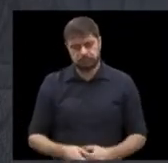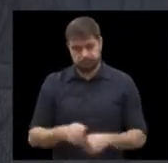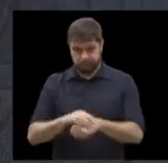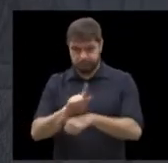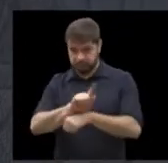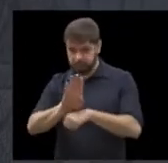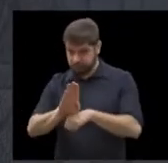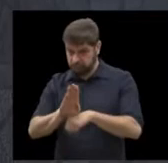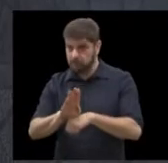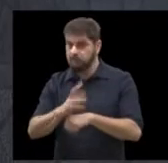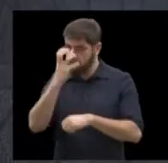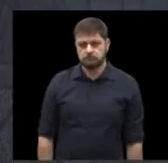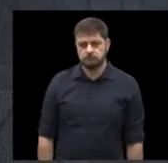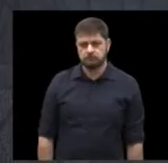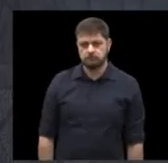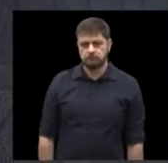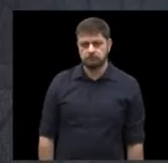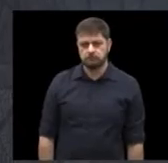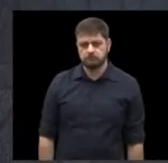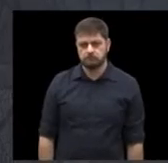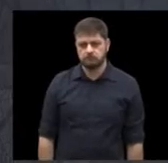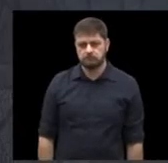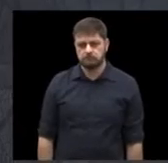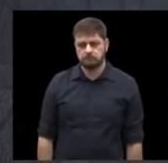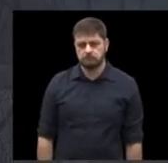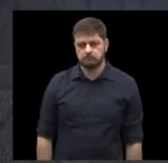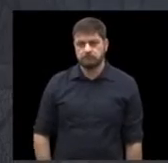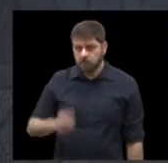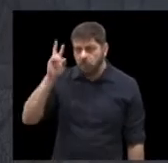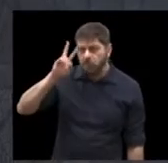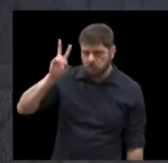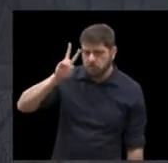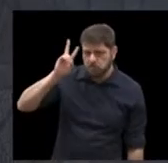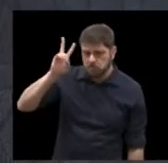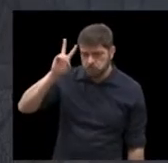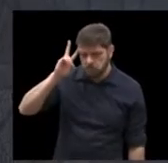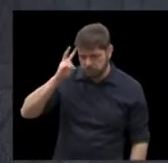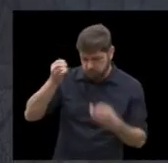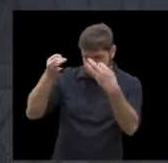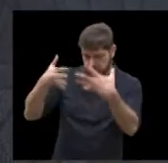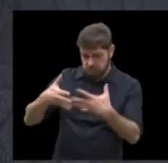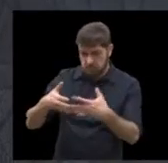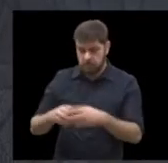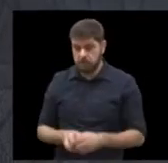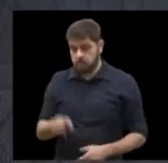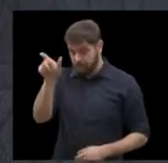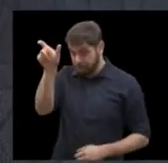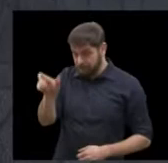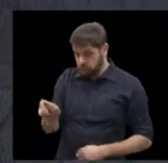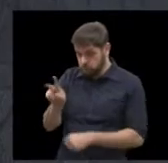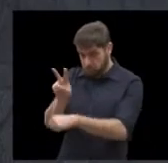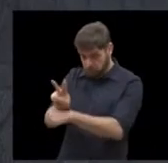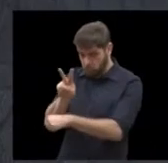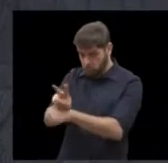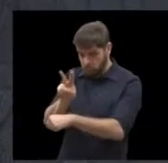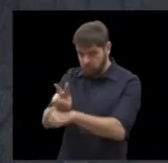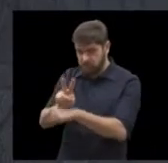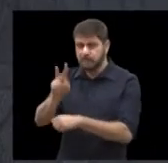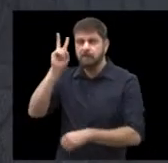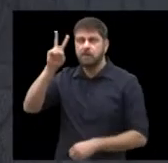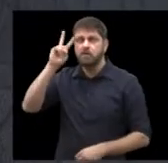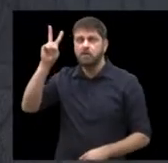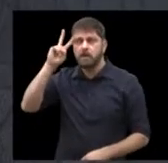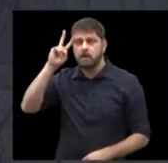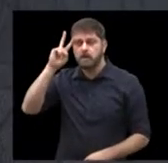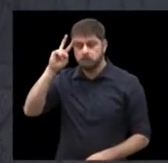uma doença grave. O problema do diagnóstico, eu vou contar uma história de um paciente que eu tive, que eu lembro muito bem, filho